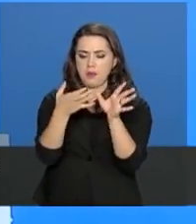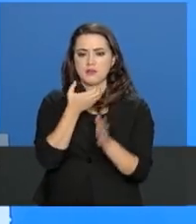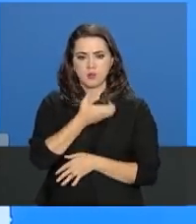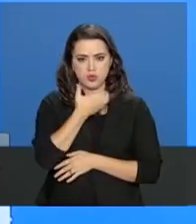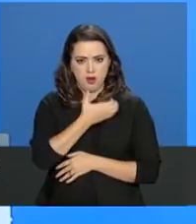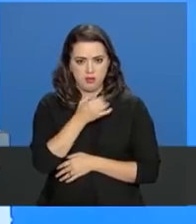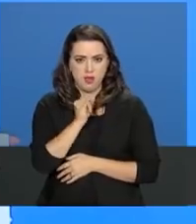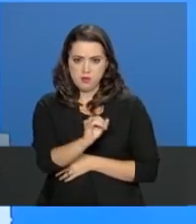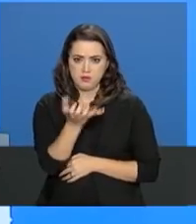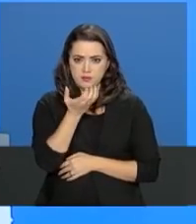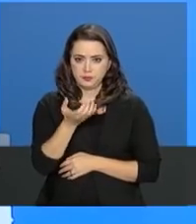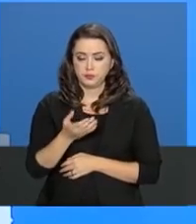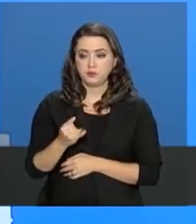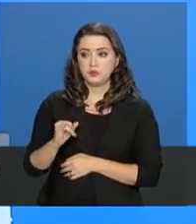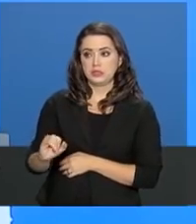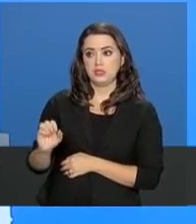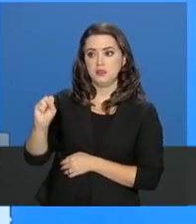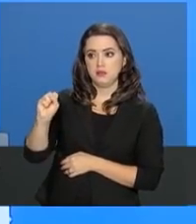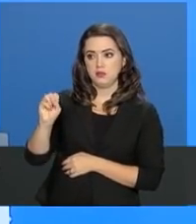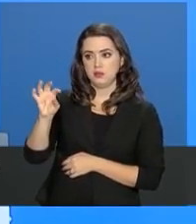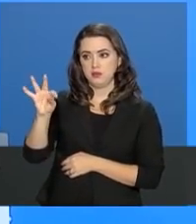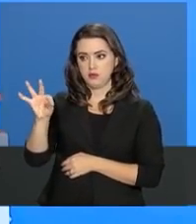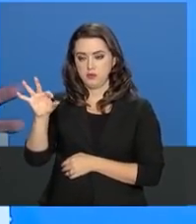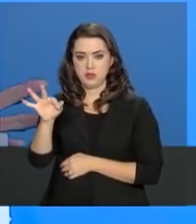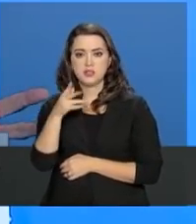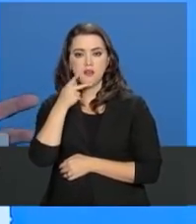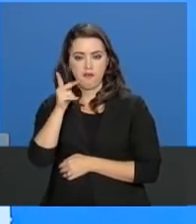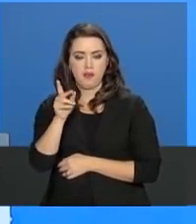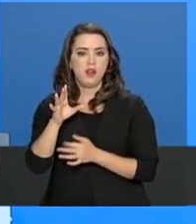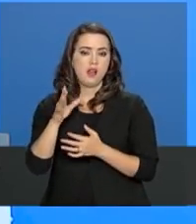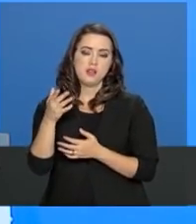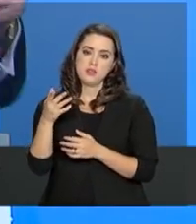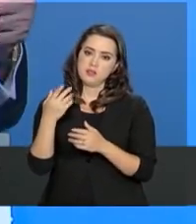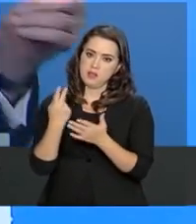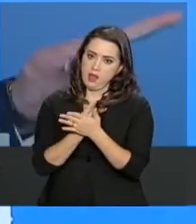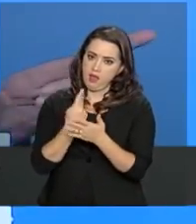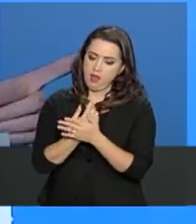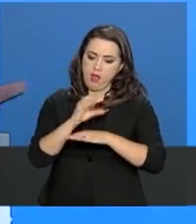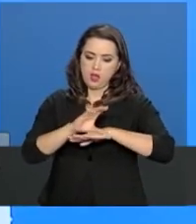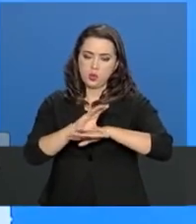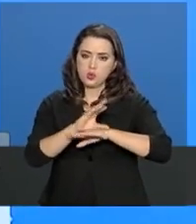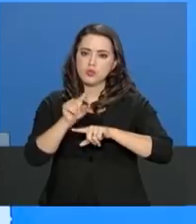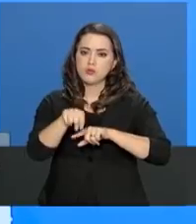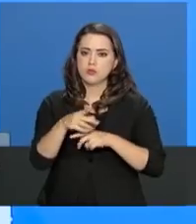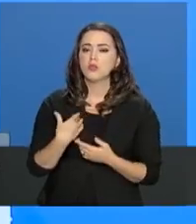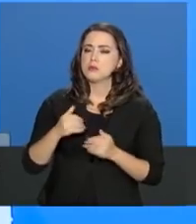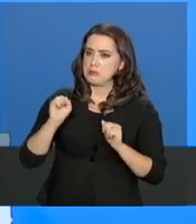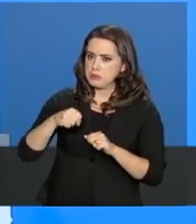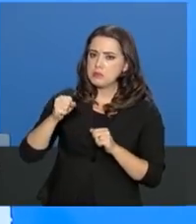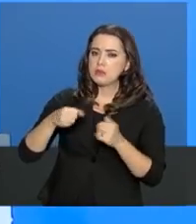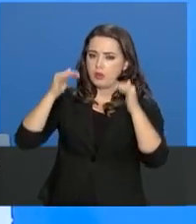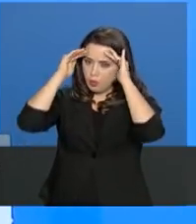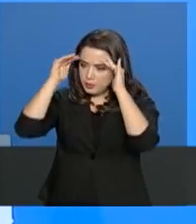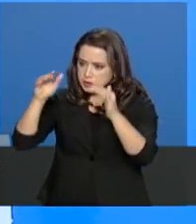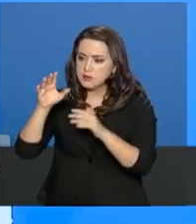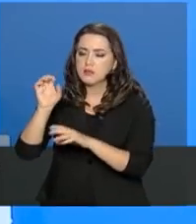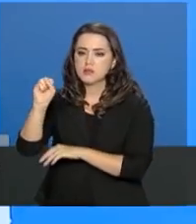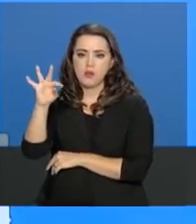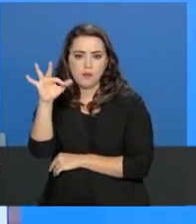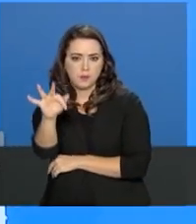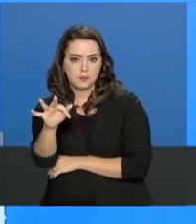se o supremo declarasse a inconstitucionalidade não só recolhia como cumprir a decisão do supremo o treinador